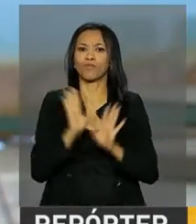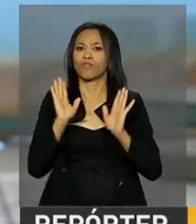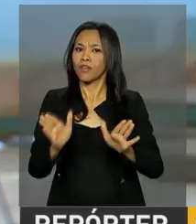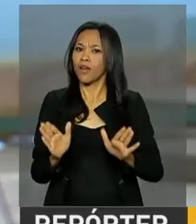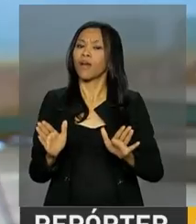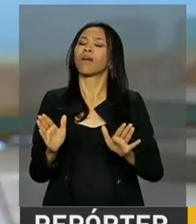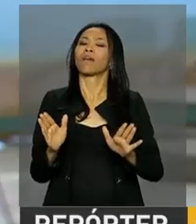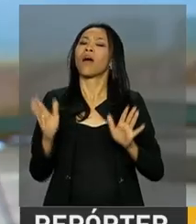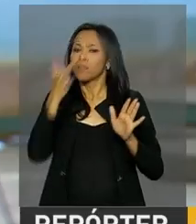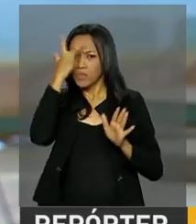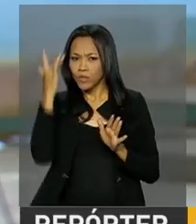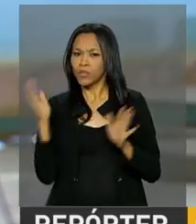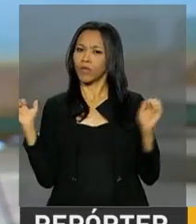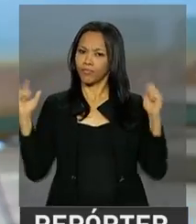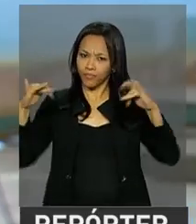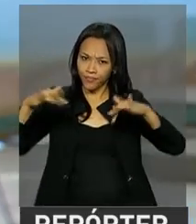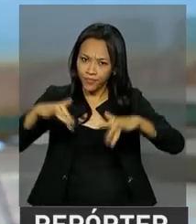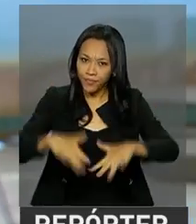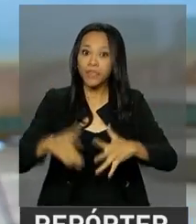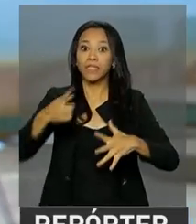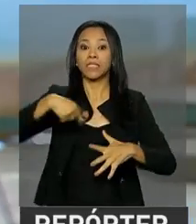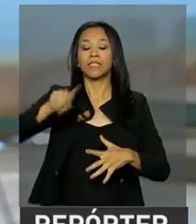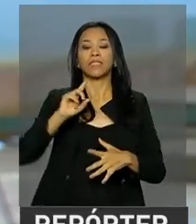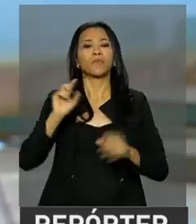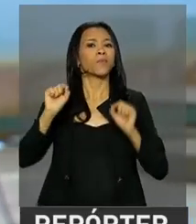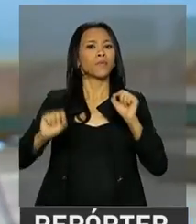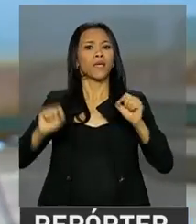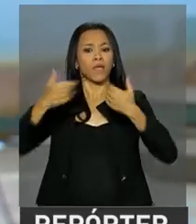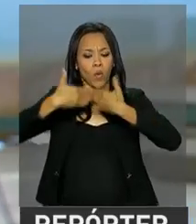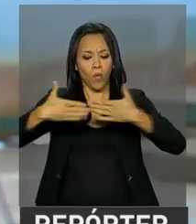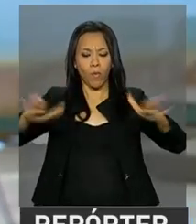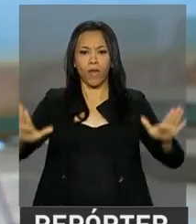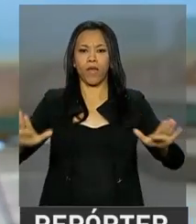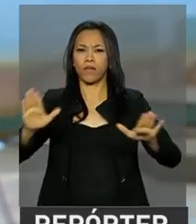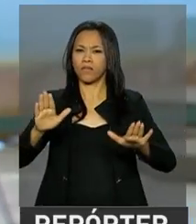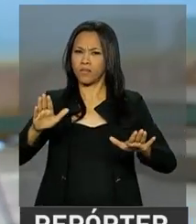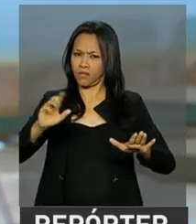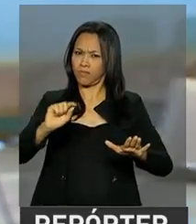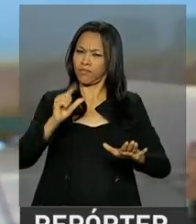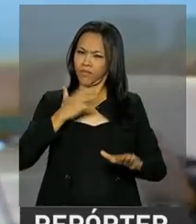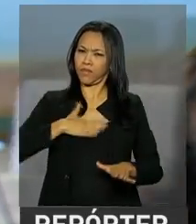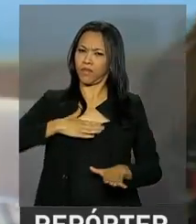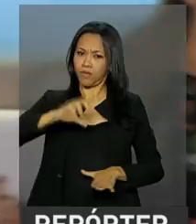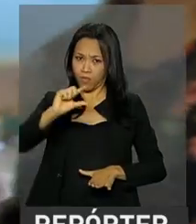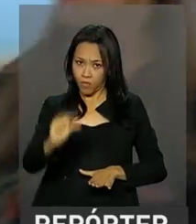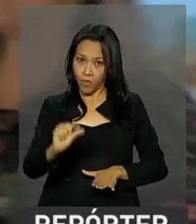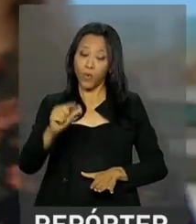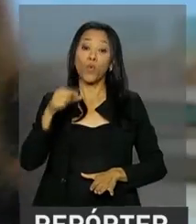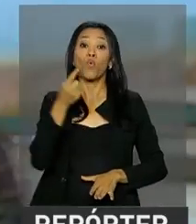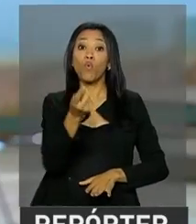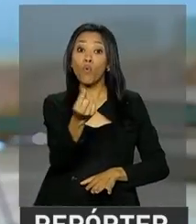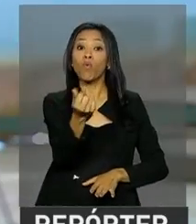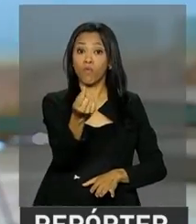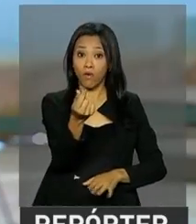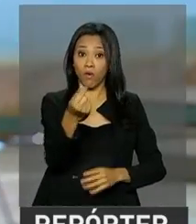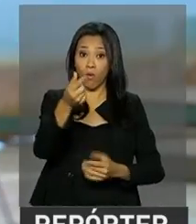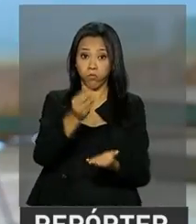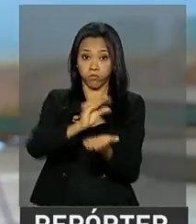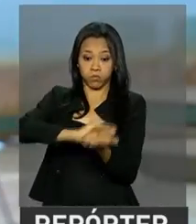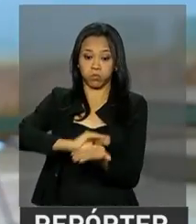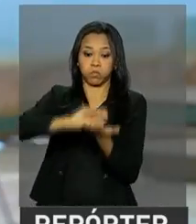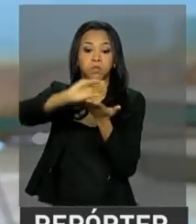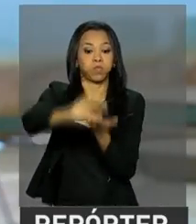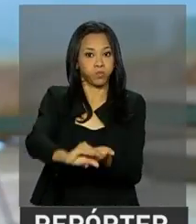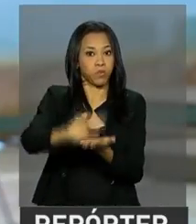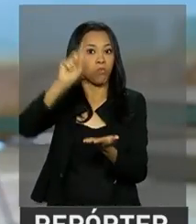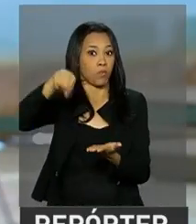Os convidados já chegaram e a expectativa é que a cerimônia comece logo mais. O valor destinado ao crédito agrícola